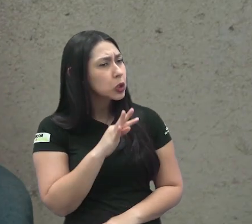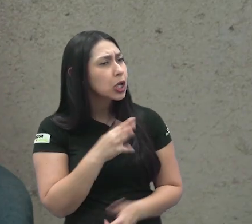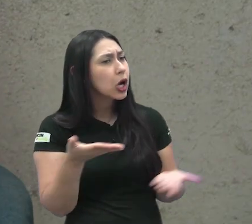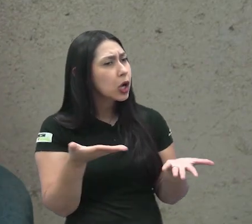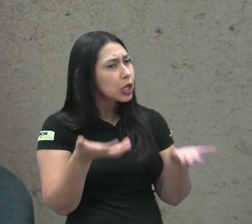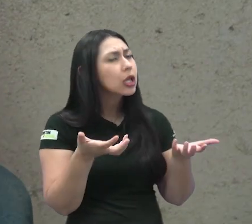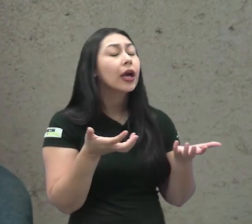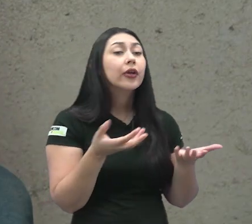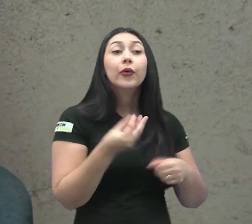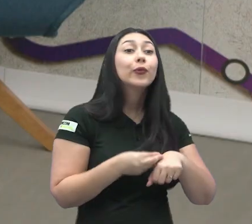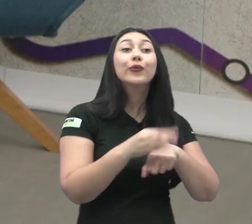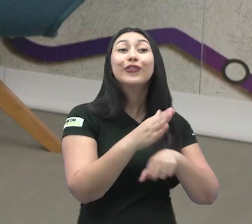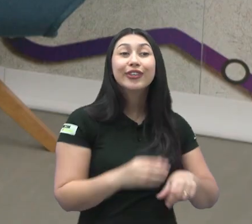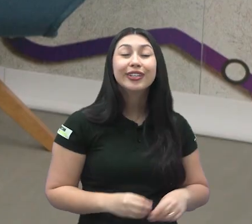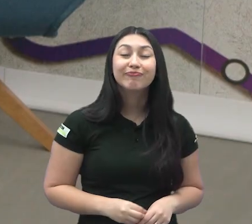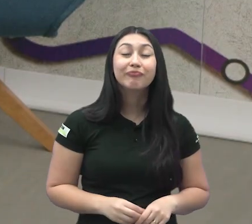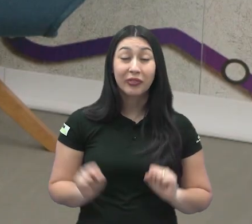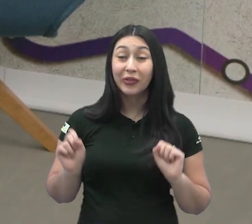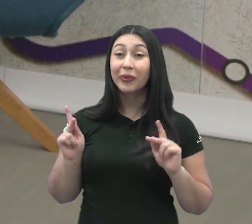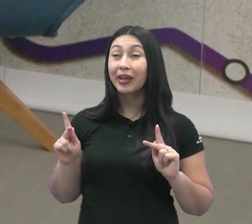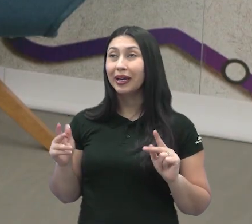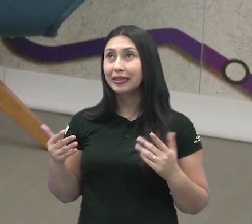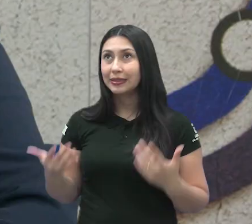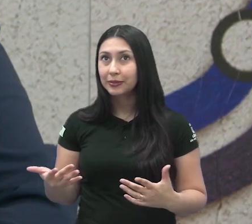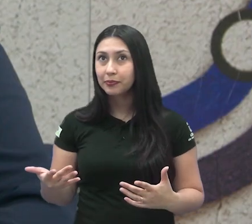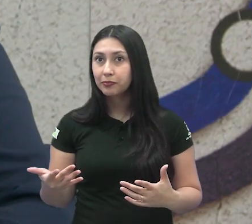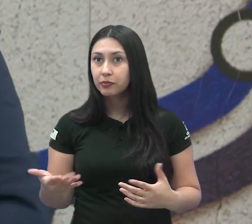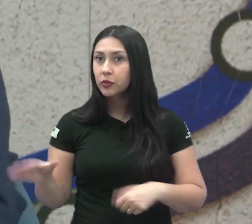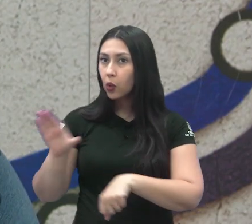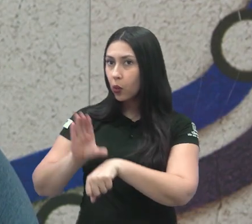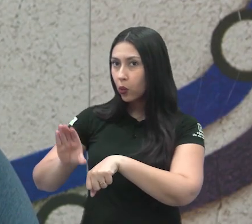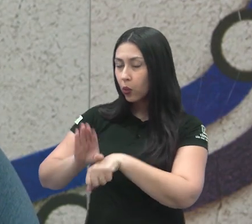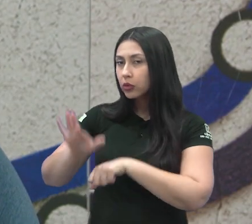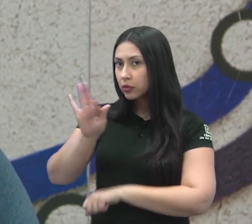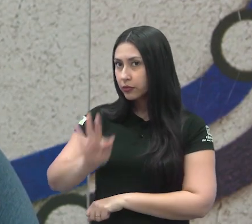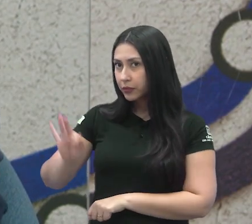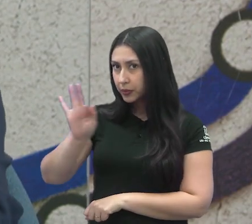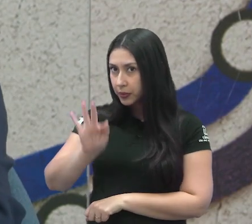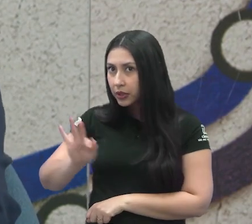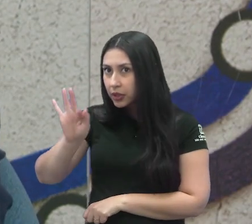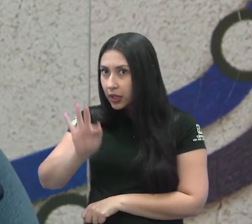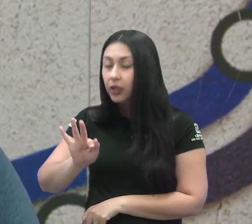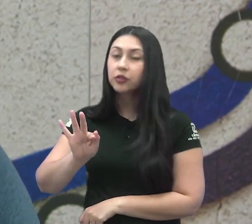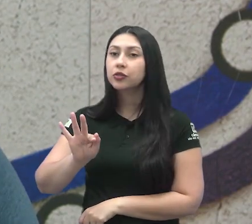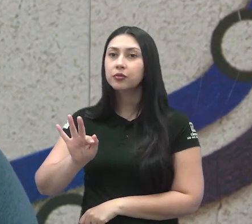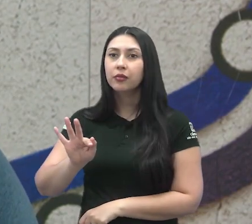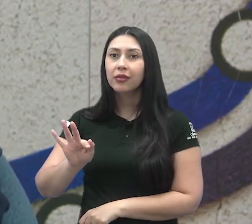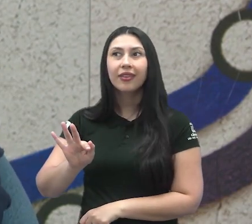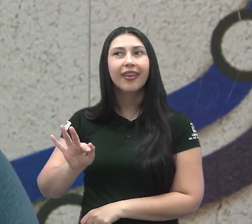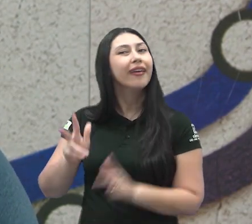nisso. Uhum. Que dicas você dá? Tá, vamos lá. O curso de zootecnia, ele, como